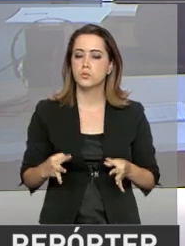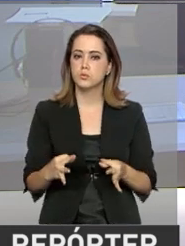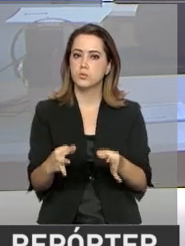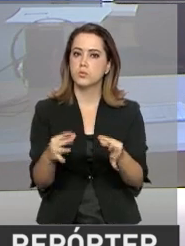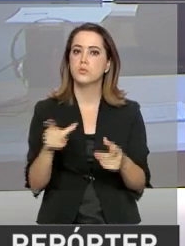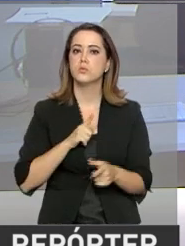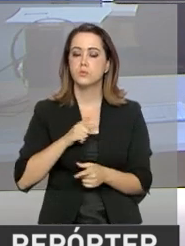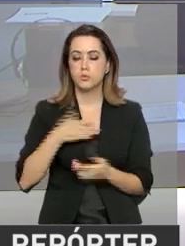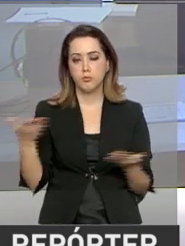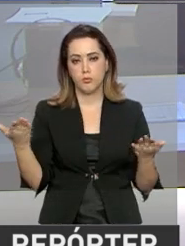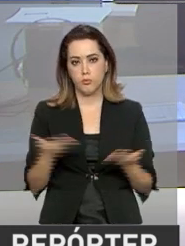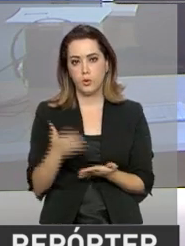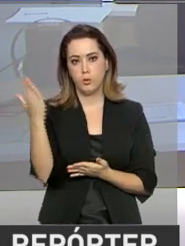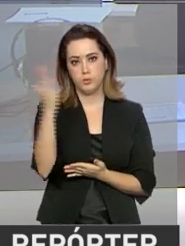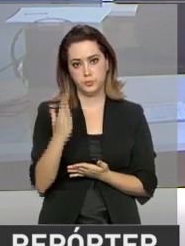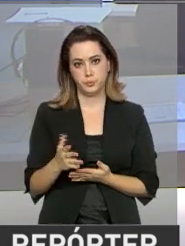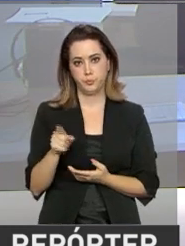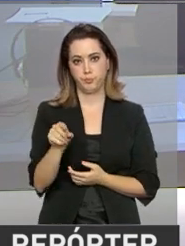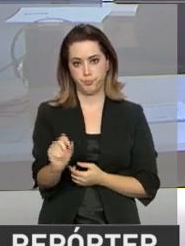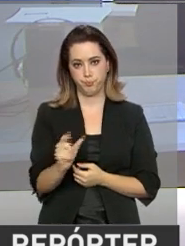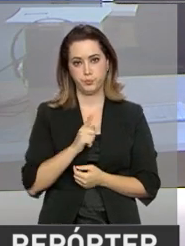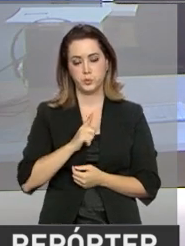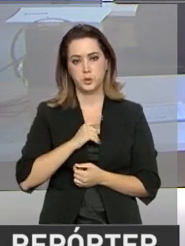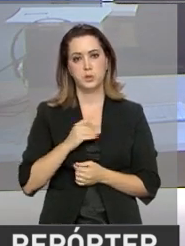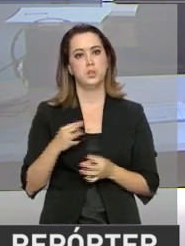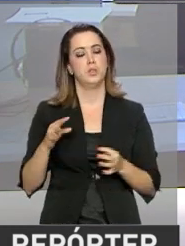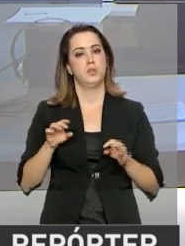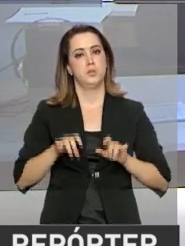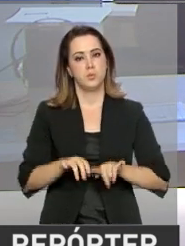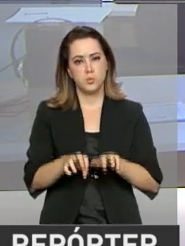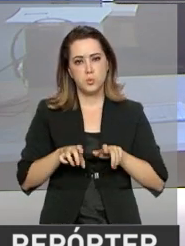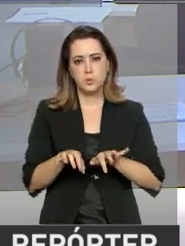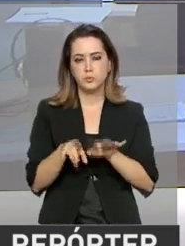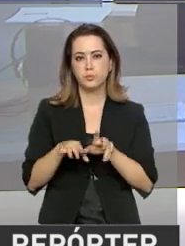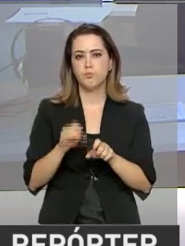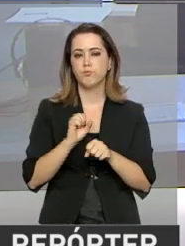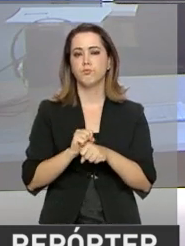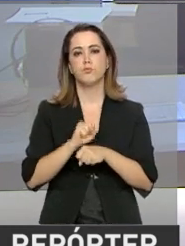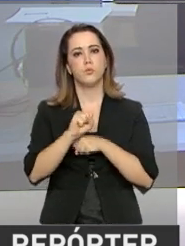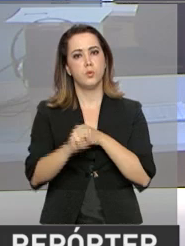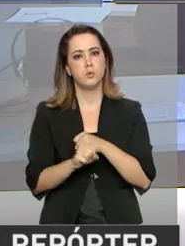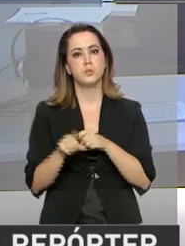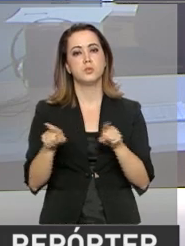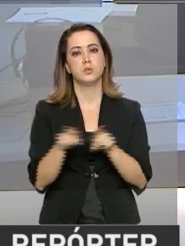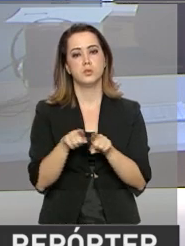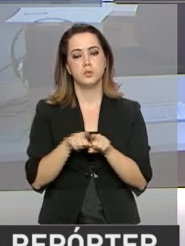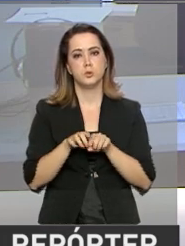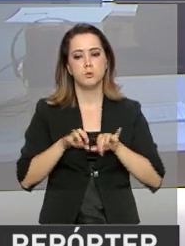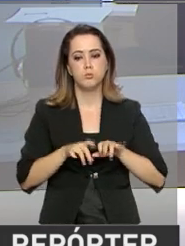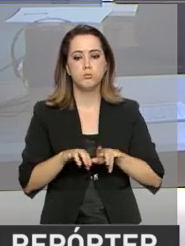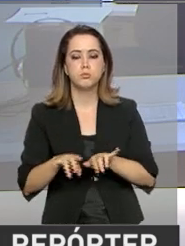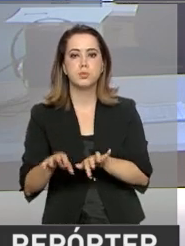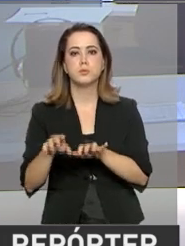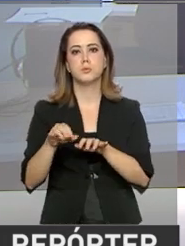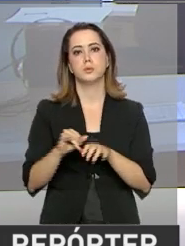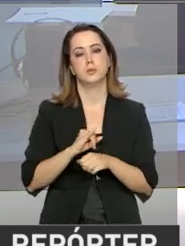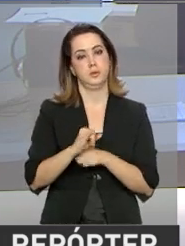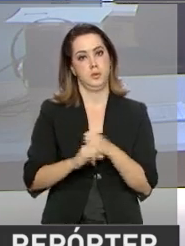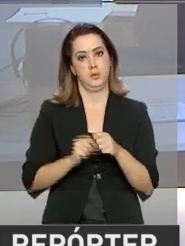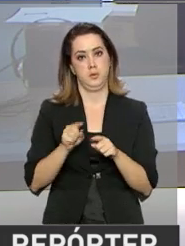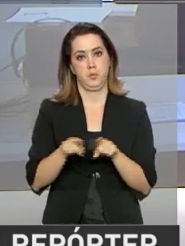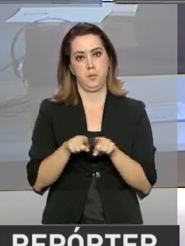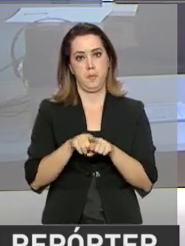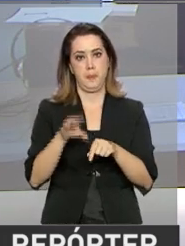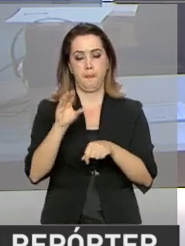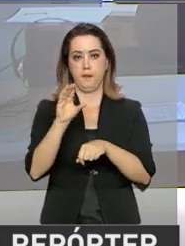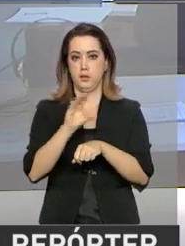de tecnologias disponíveis e ainda a informatização de sist temas e do prontuário eletrônico ao sistema de informações do Câncer